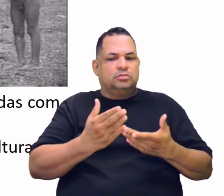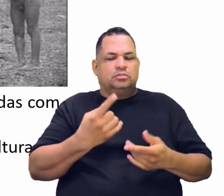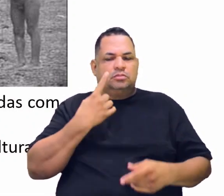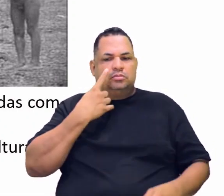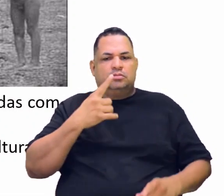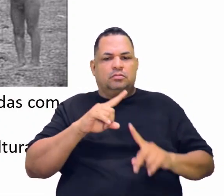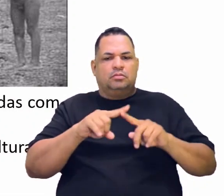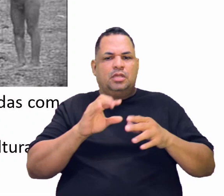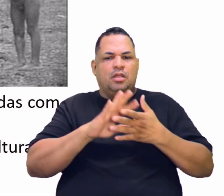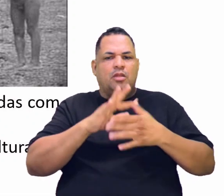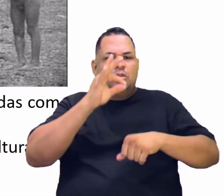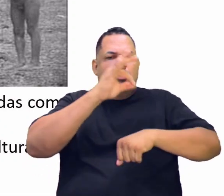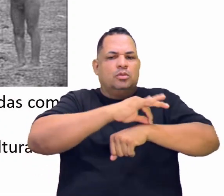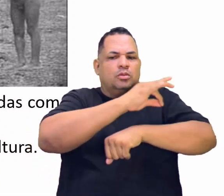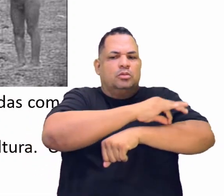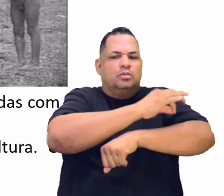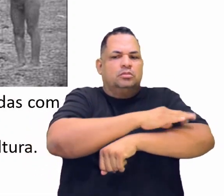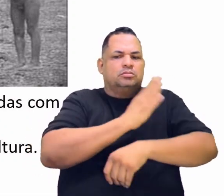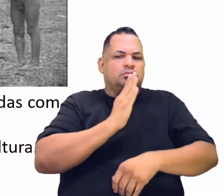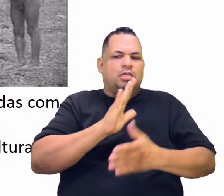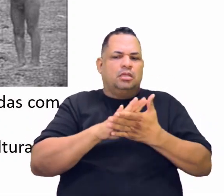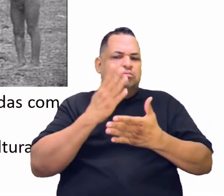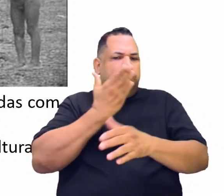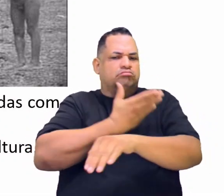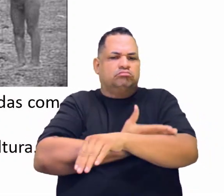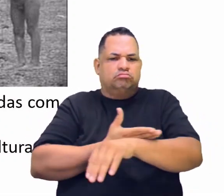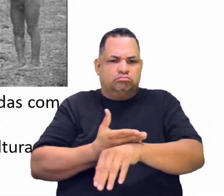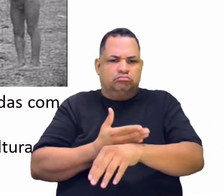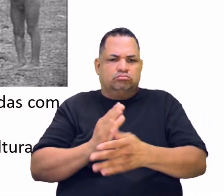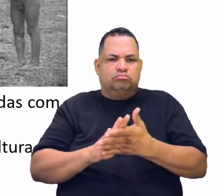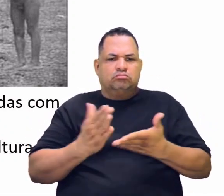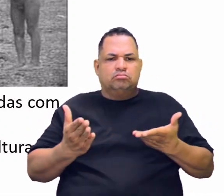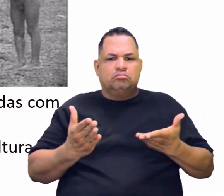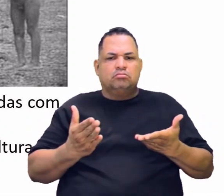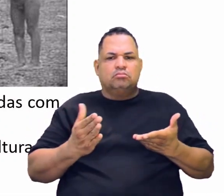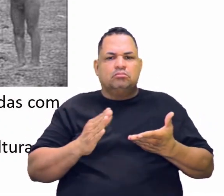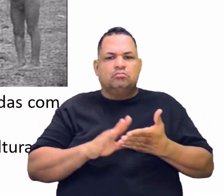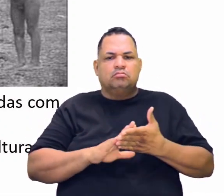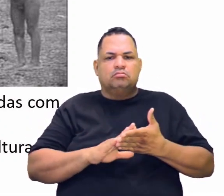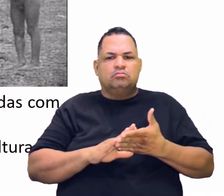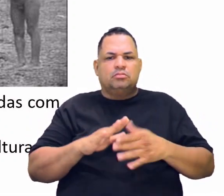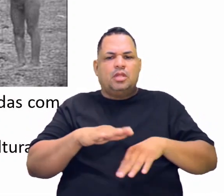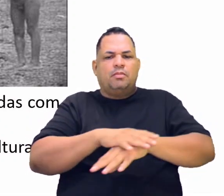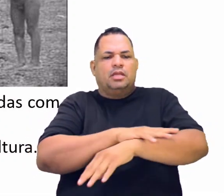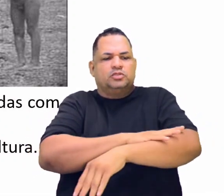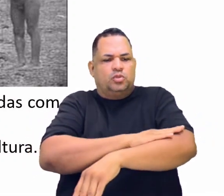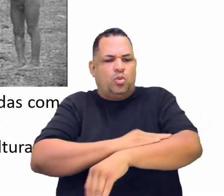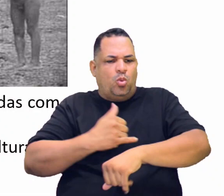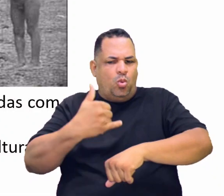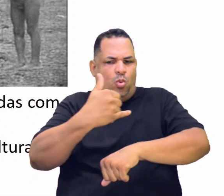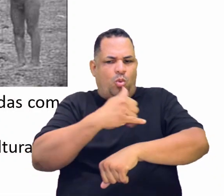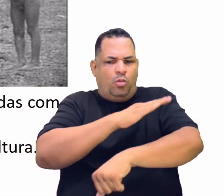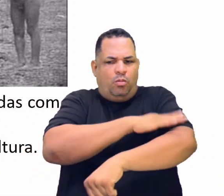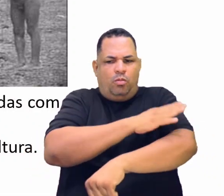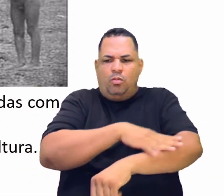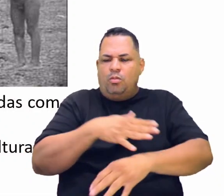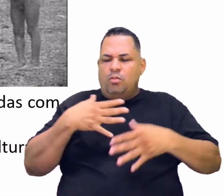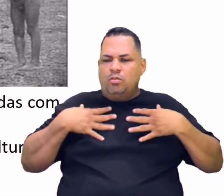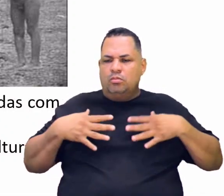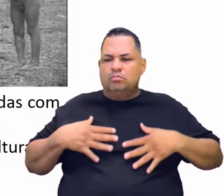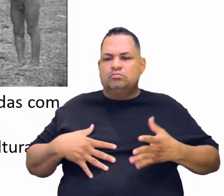Professor, mas o mosquito não perturba? Eles já estão acostumados. Eles acabam passando um óleo no corpo